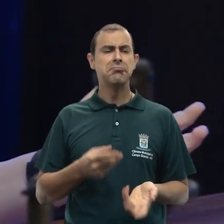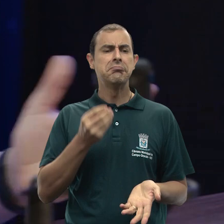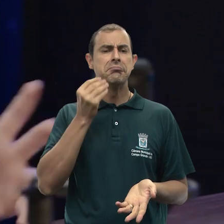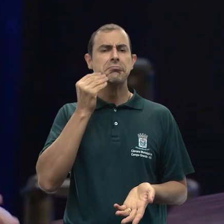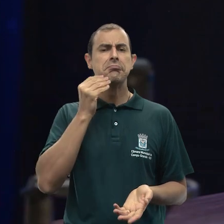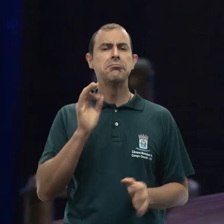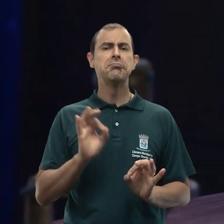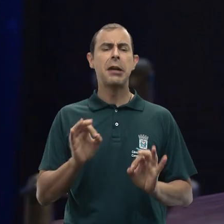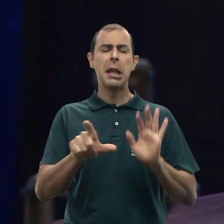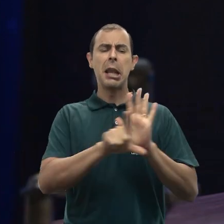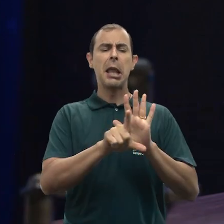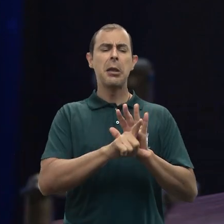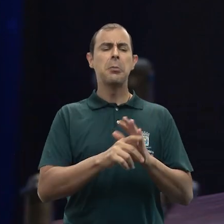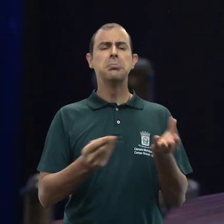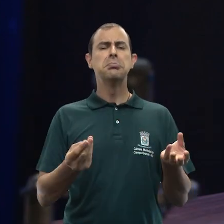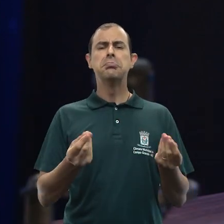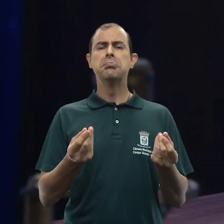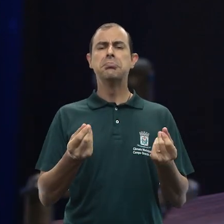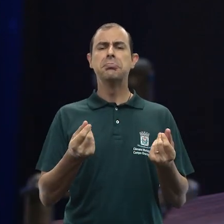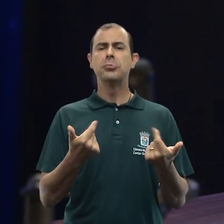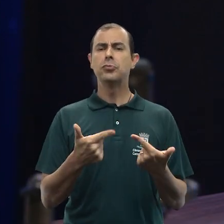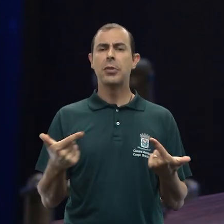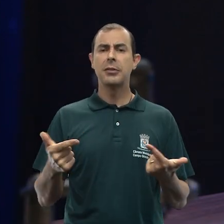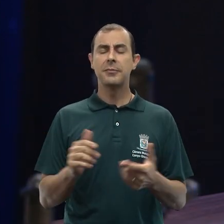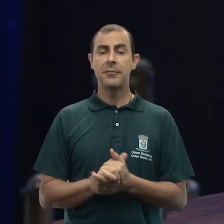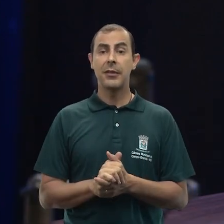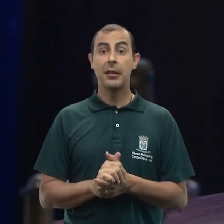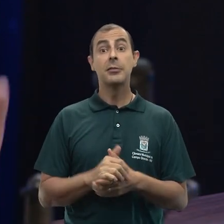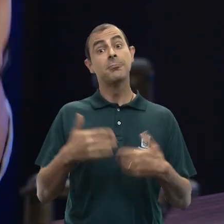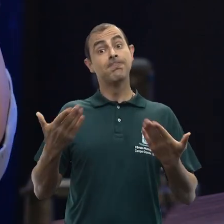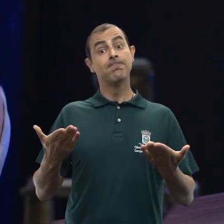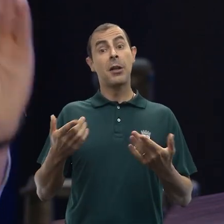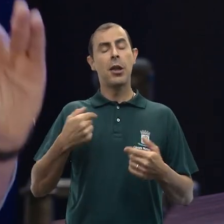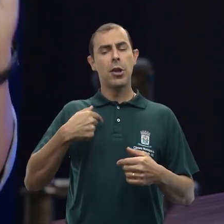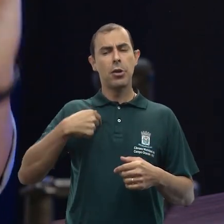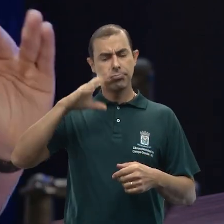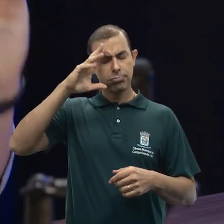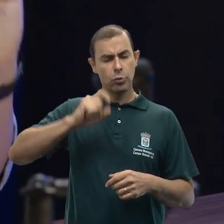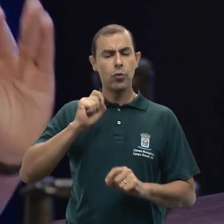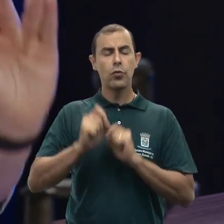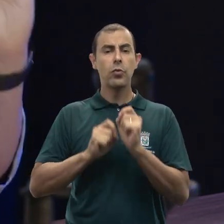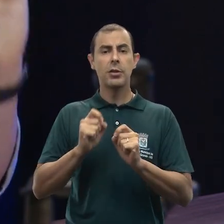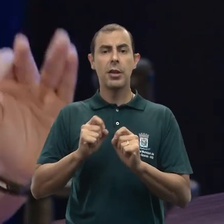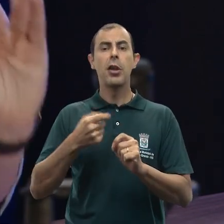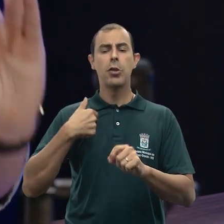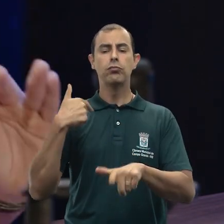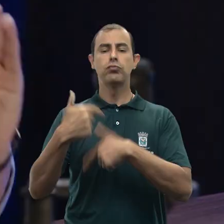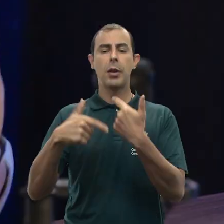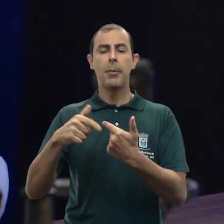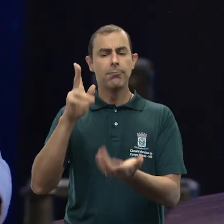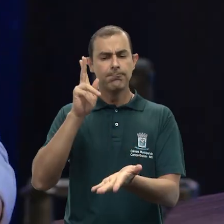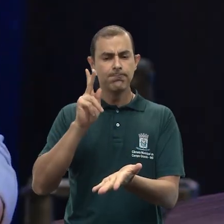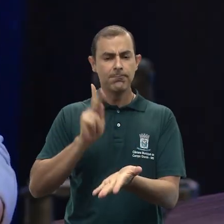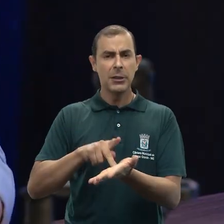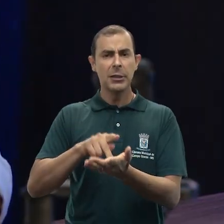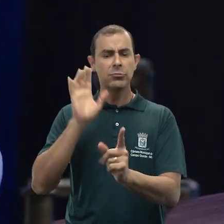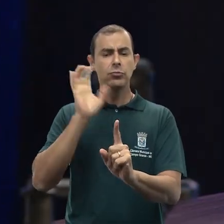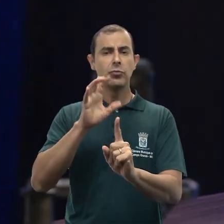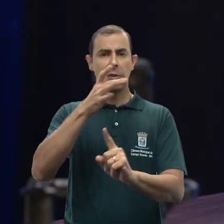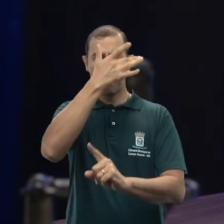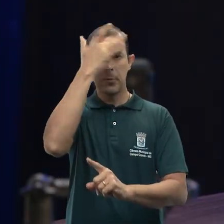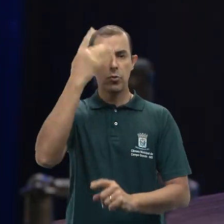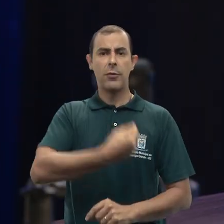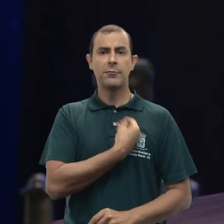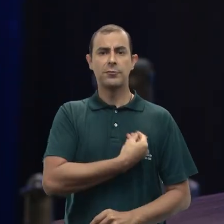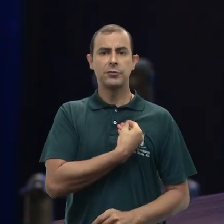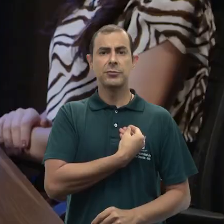eficácia da lei que você tem criado. E eu pauto pelo pressuposto do só trabalho com aquilo que realmente pode mudar a vida das pessoas. E